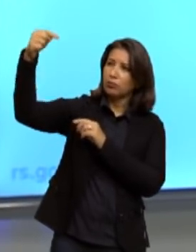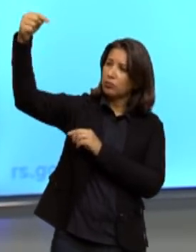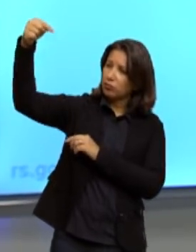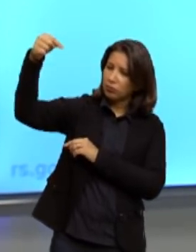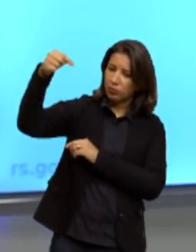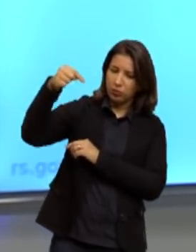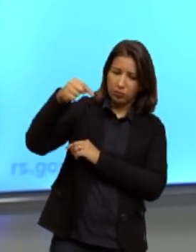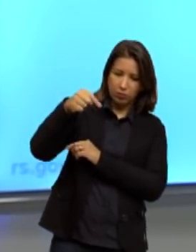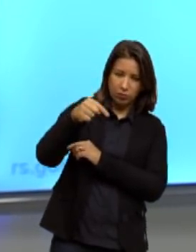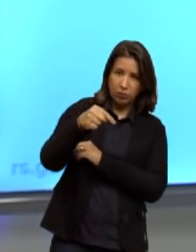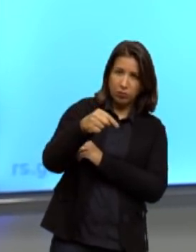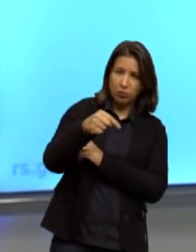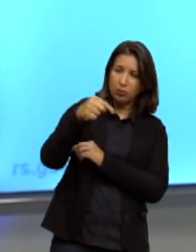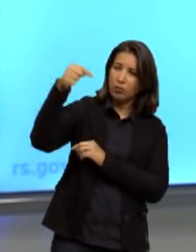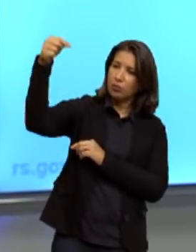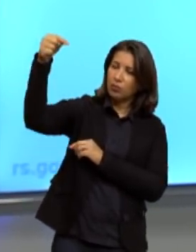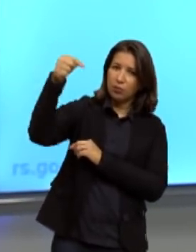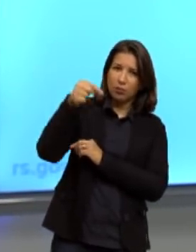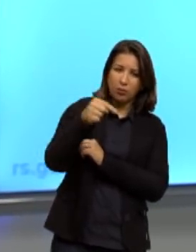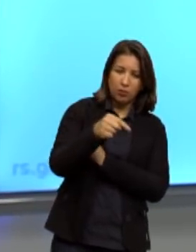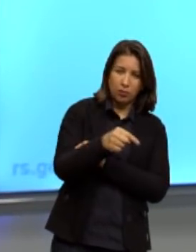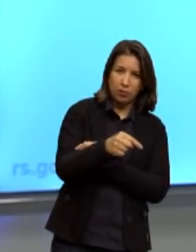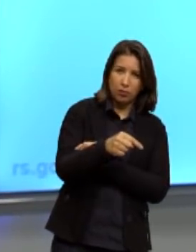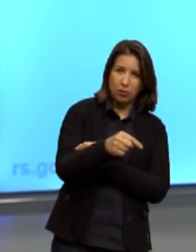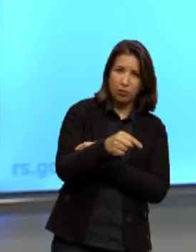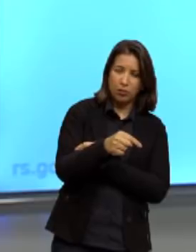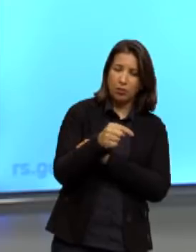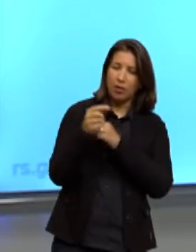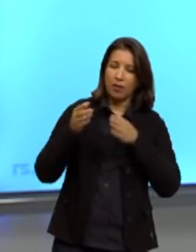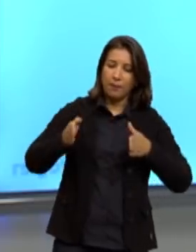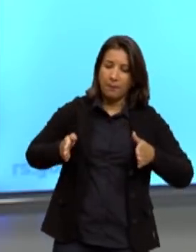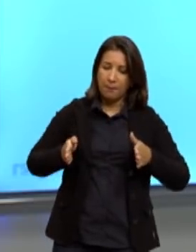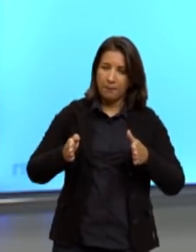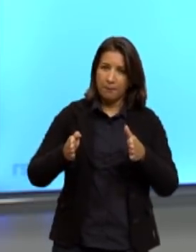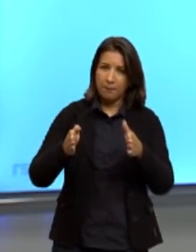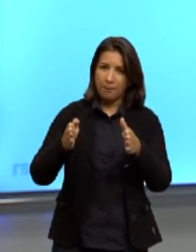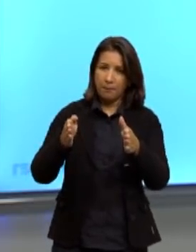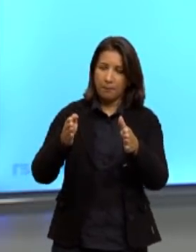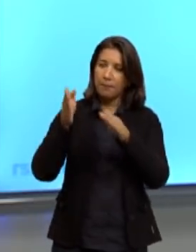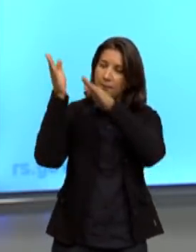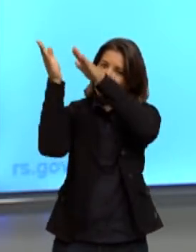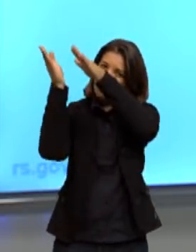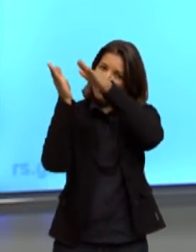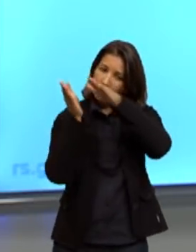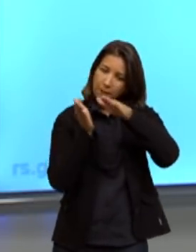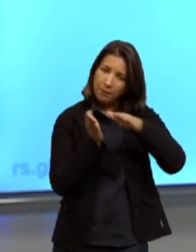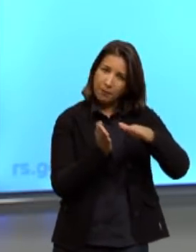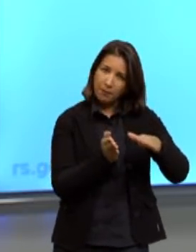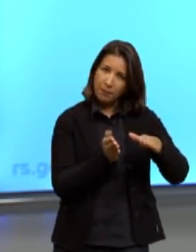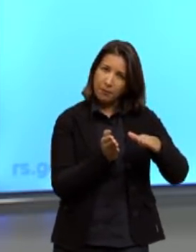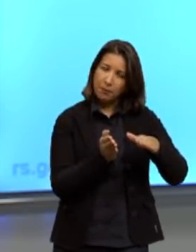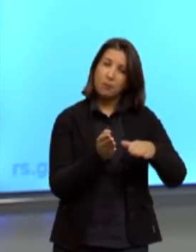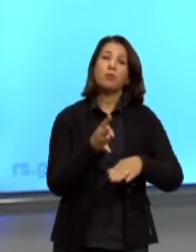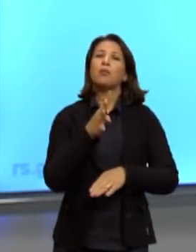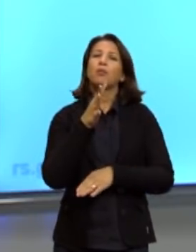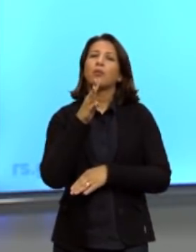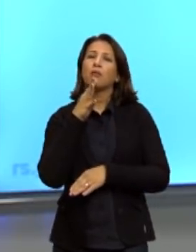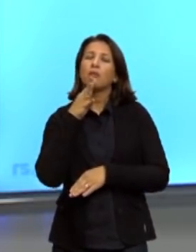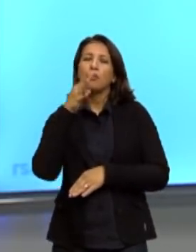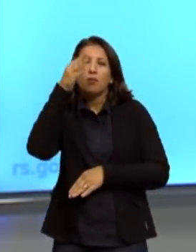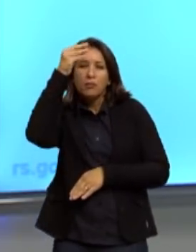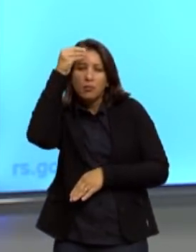eles eram inclinados e paralelos entre si tão conhecimentos aí matemáticos na